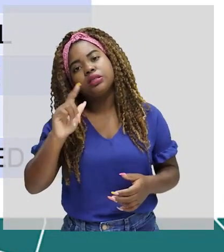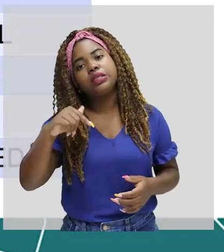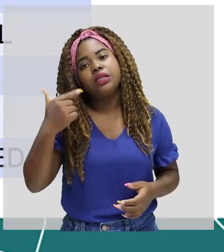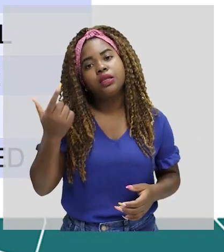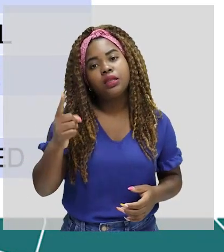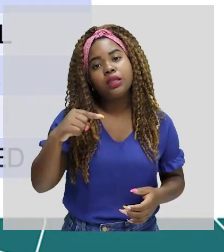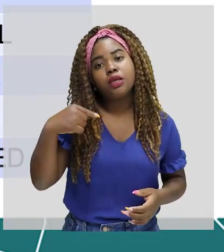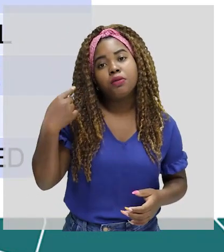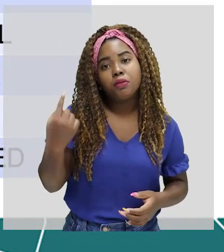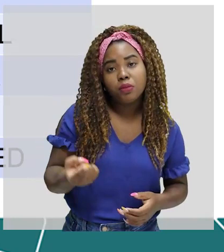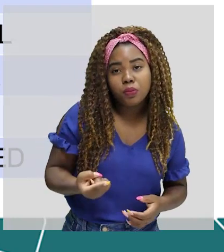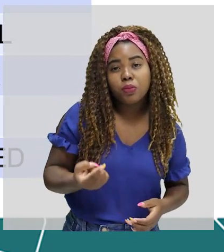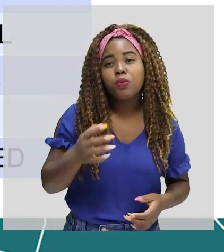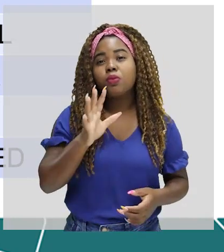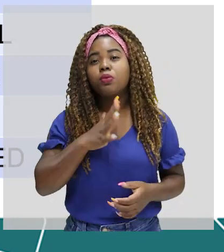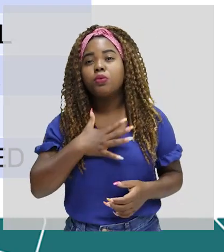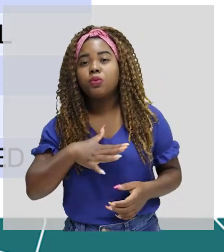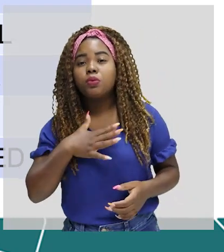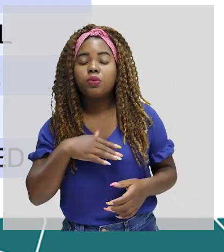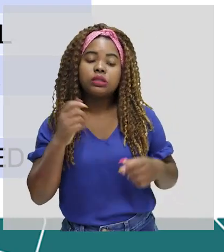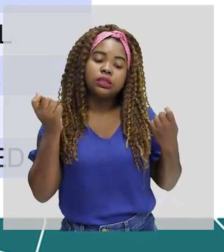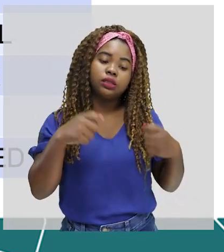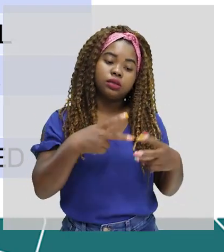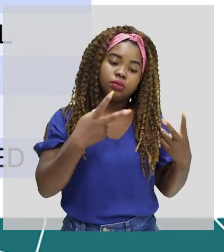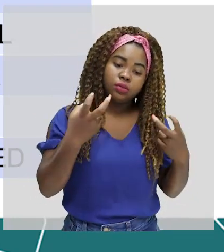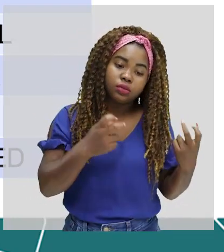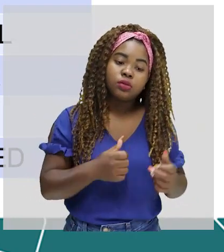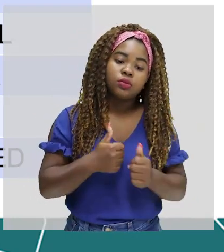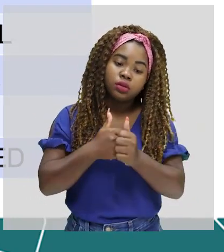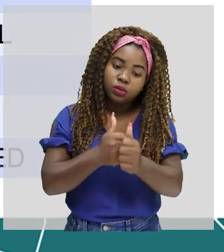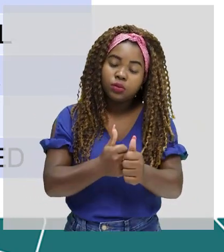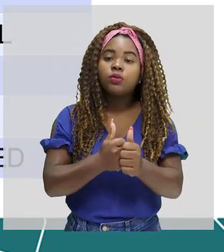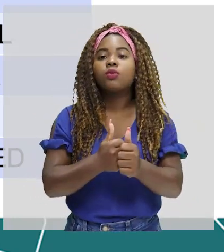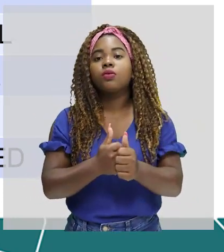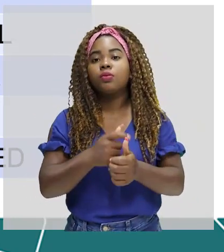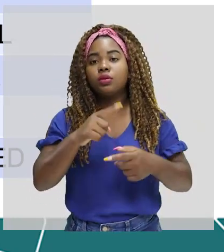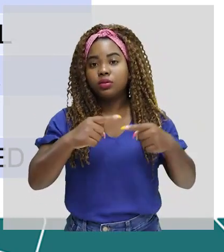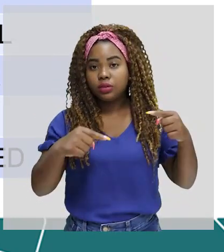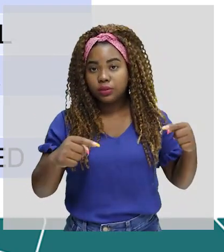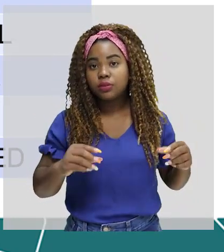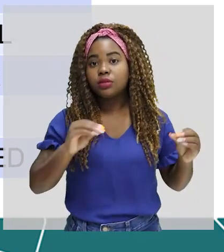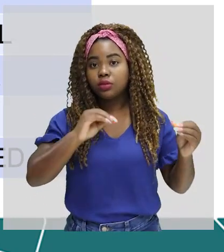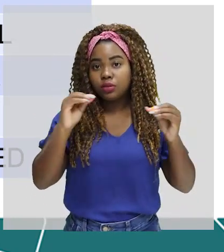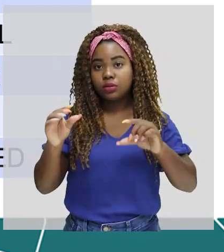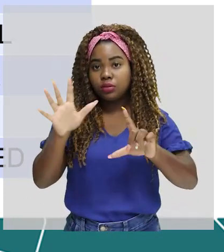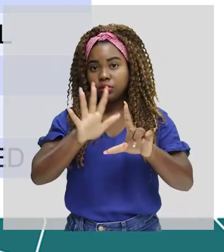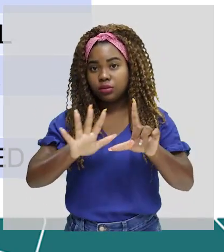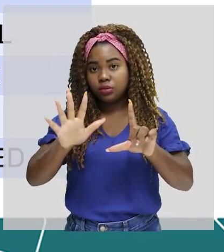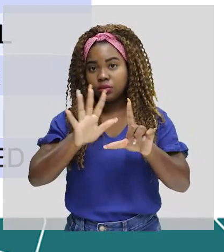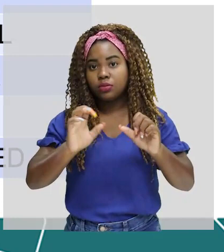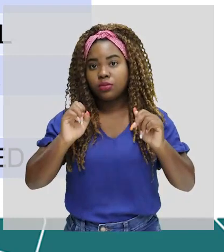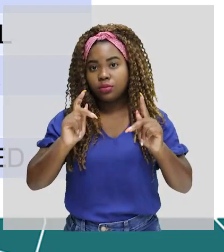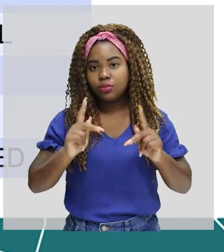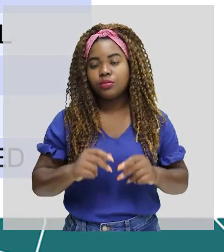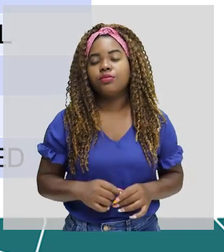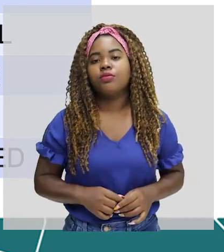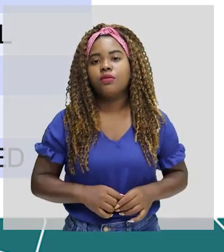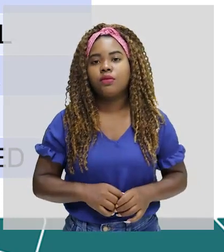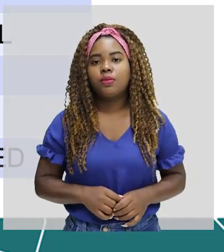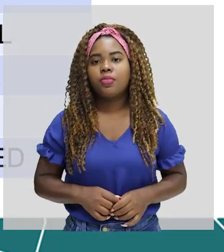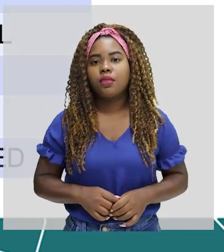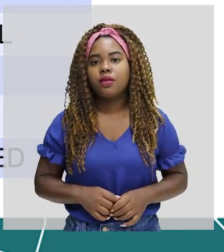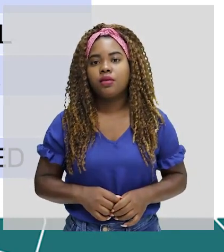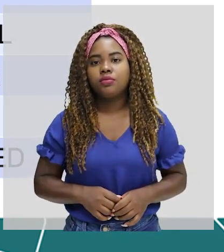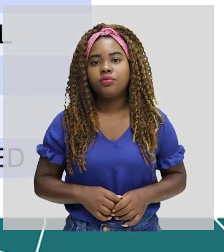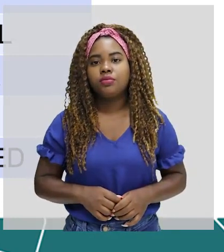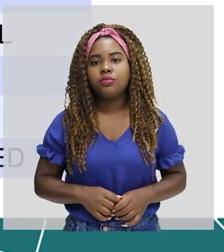calma vocês podem analisar quando vocês acompanharem os nossos materiais instrucionais que estão disponíveis lá na plataforma Gonçalves Dias, na